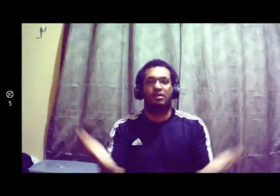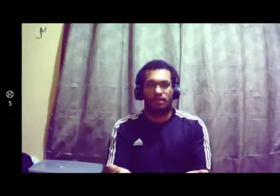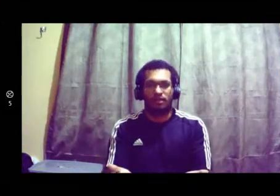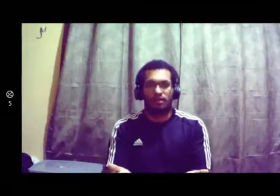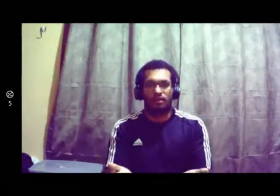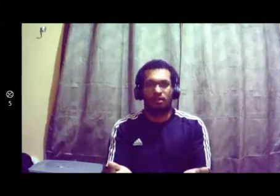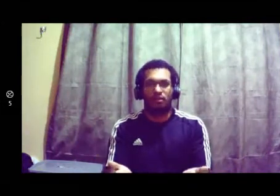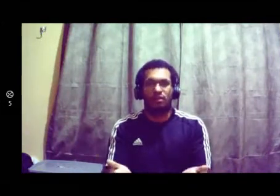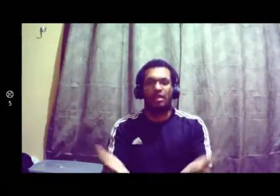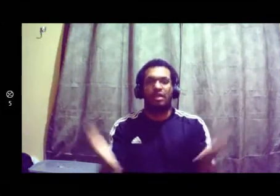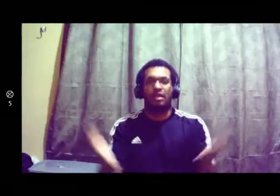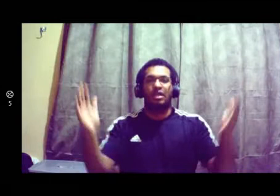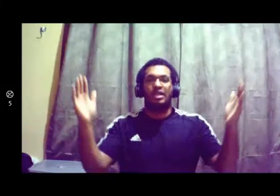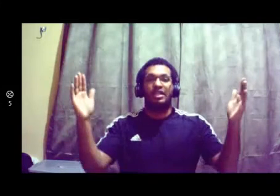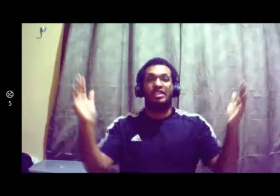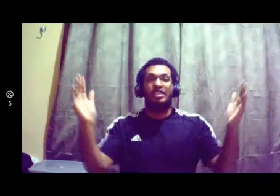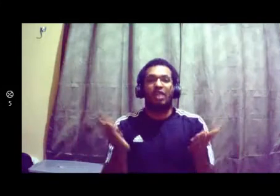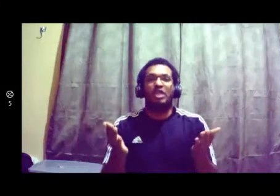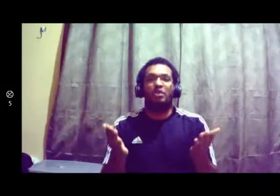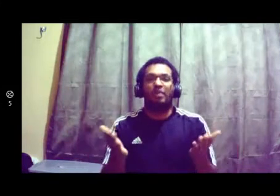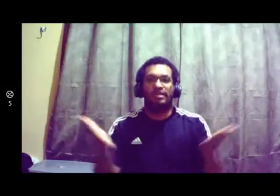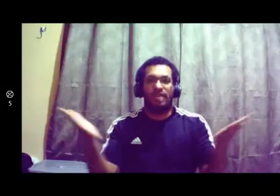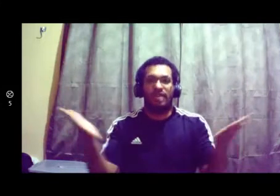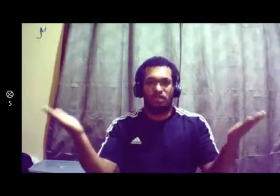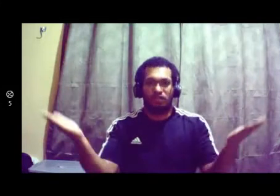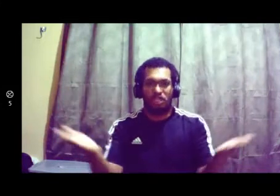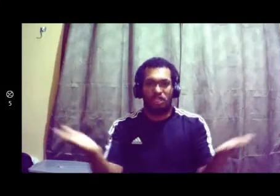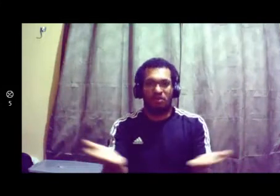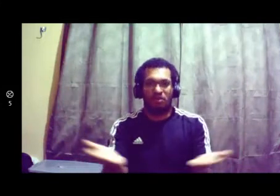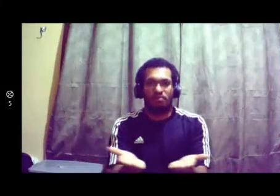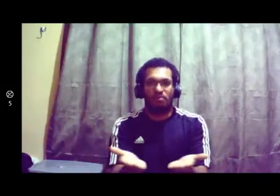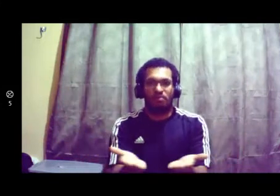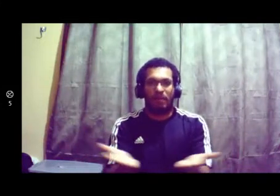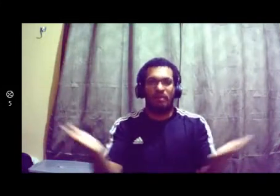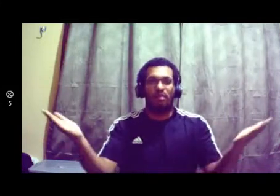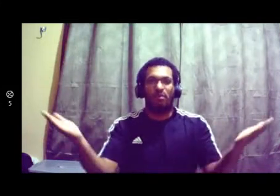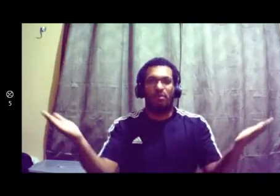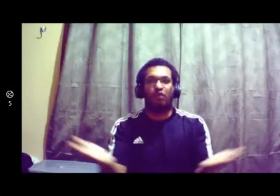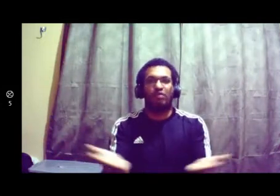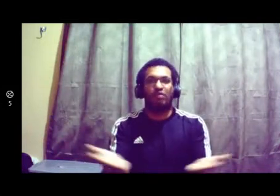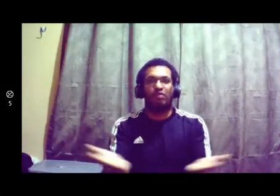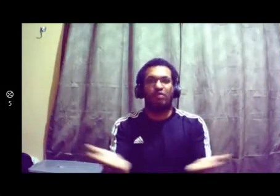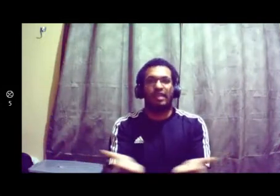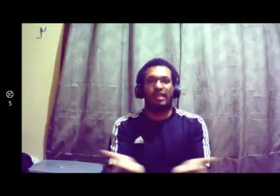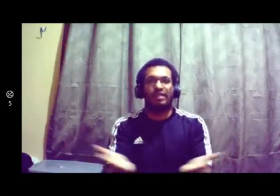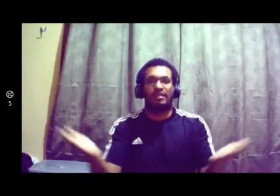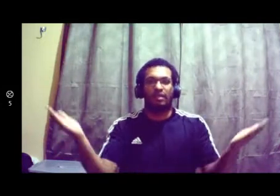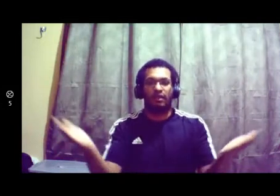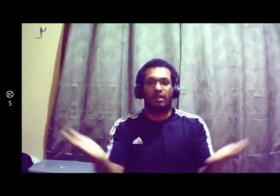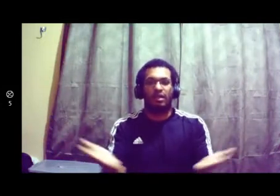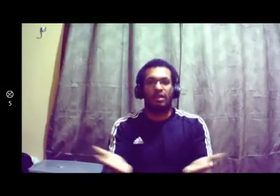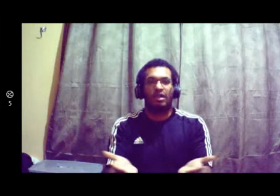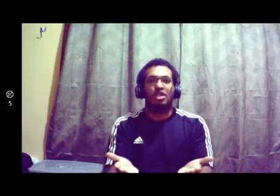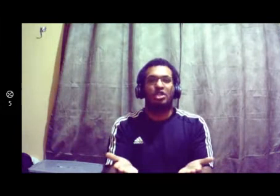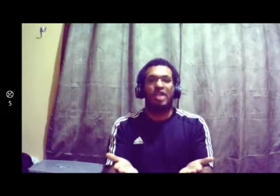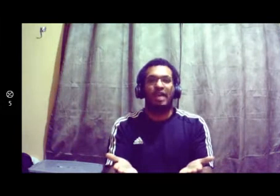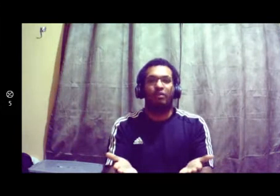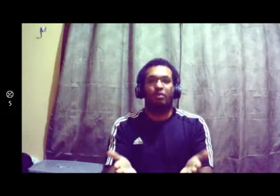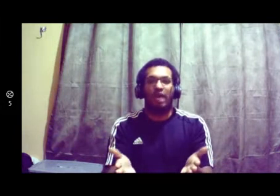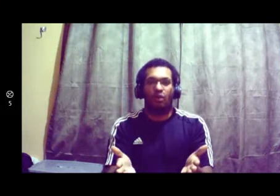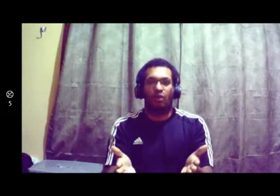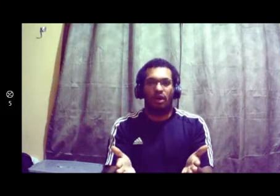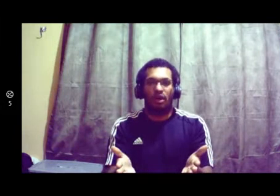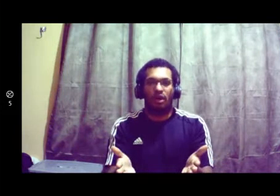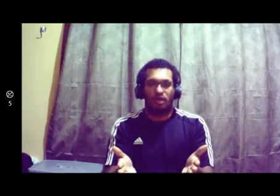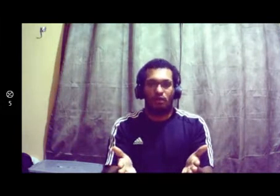3. Tá bom? Geralmente o presente você deixa a palma da mão mais voltada para cima. Já